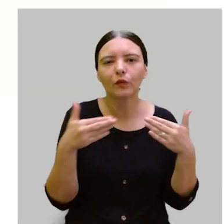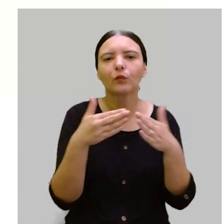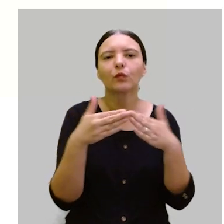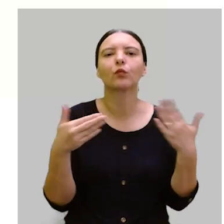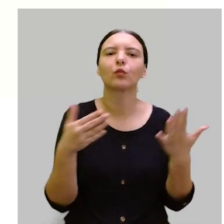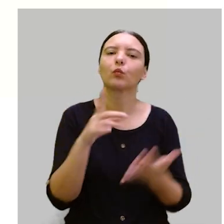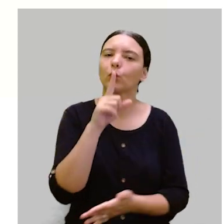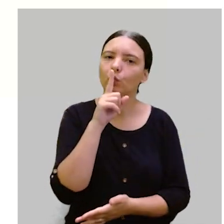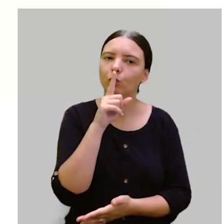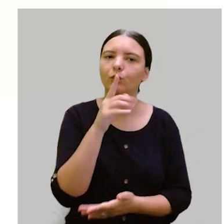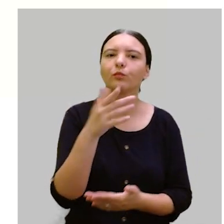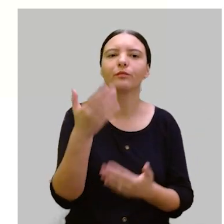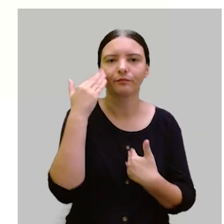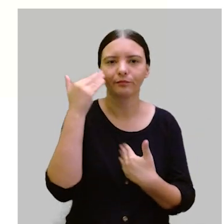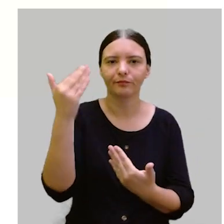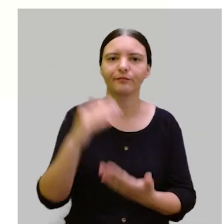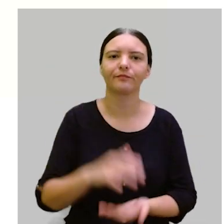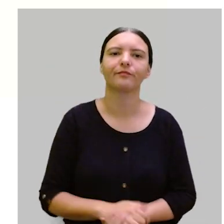favor. Obrigada.